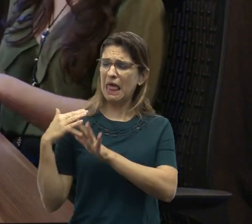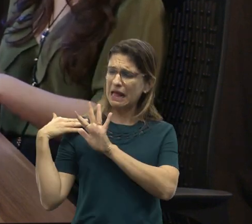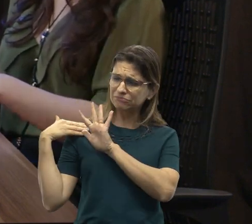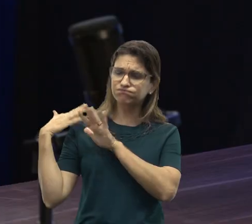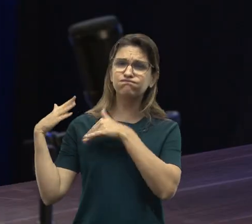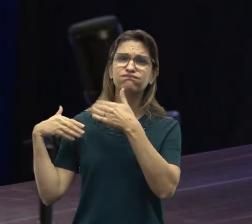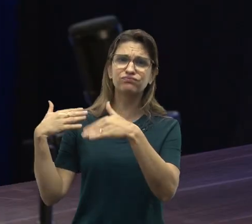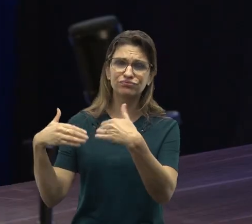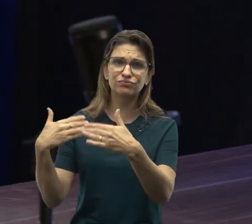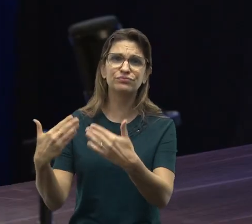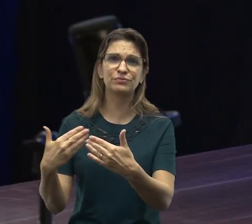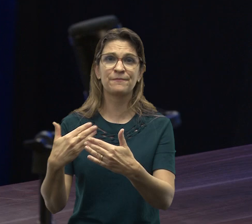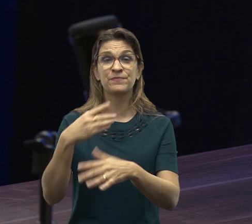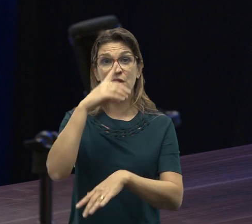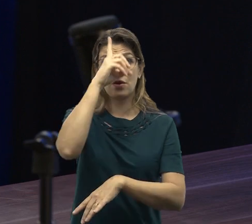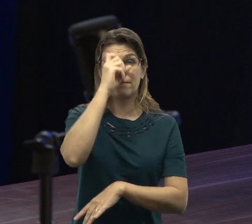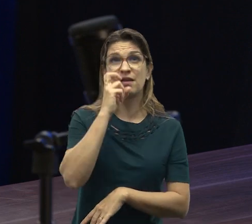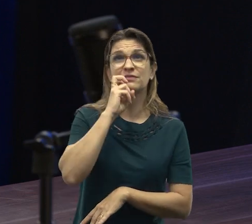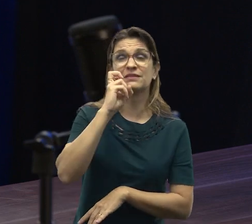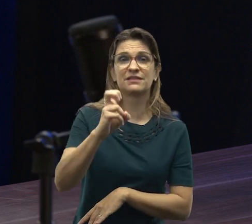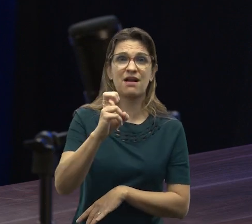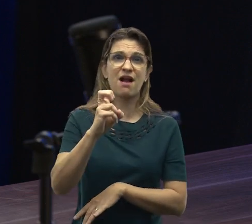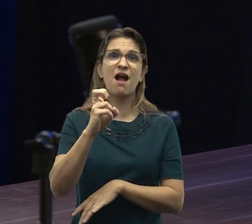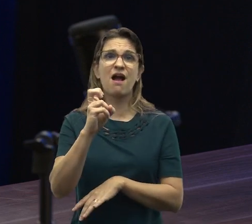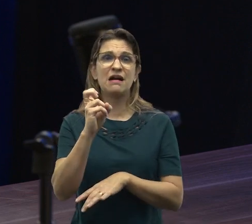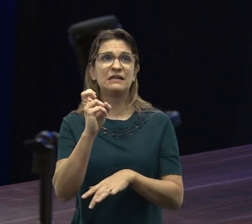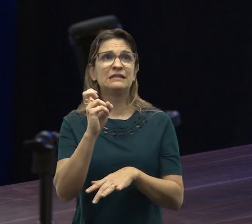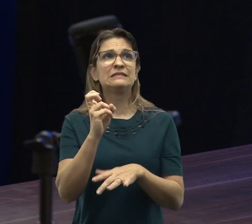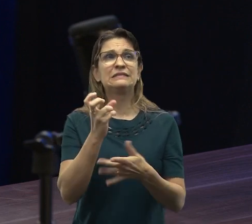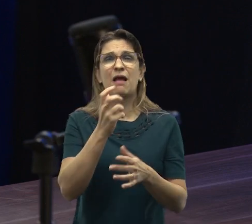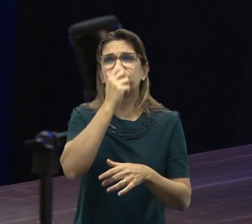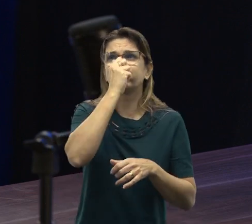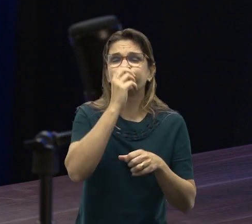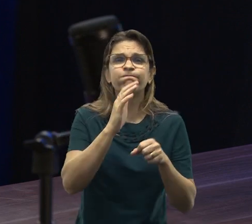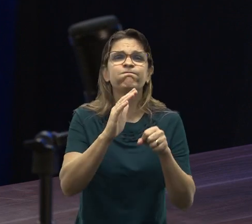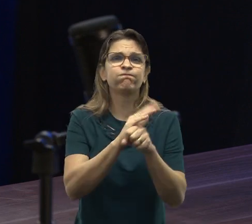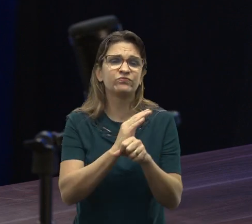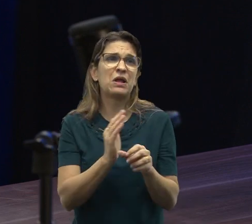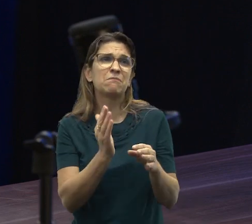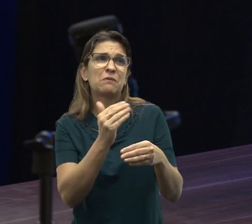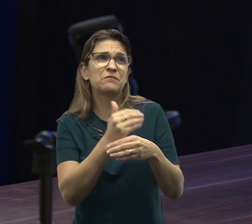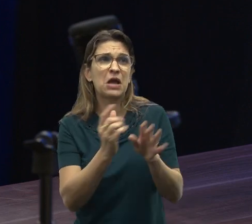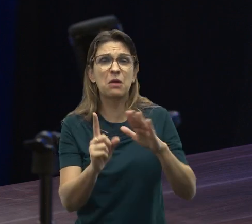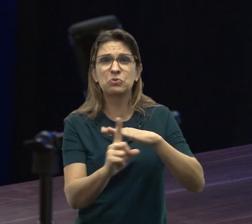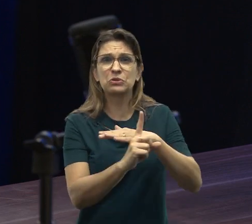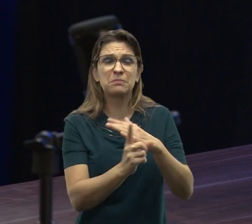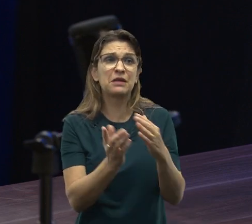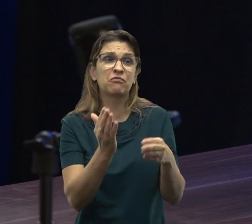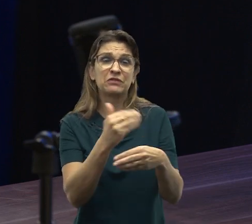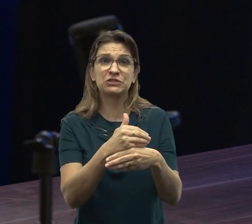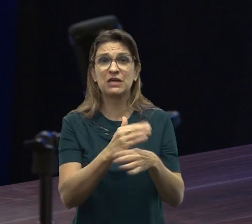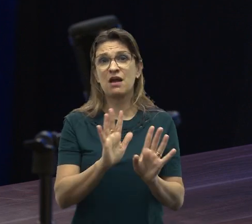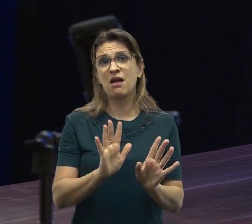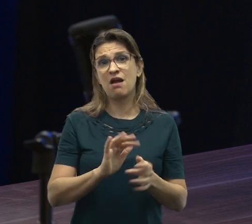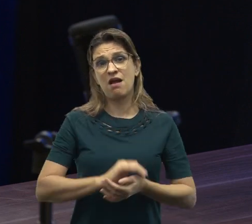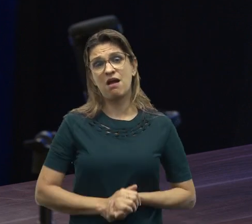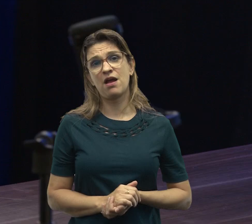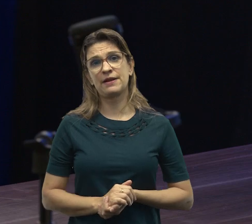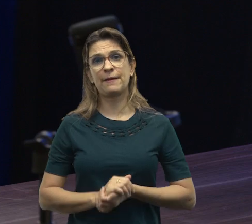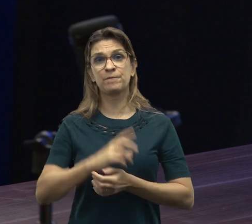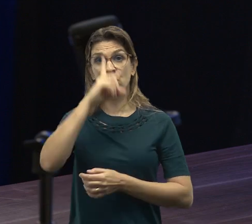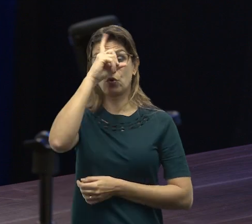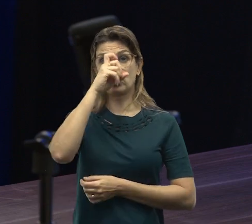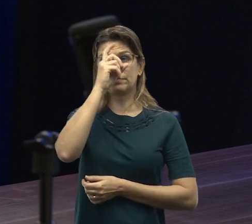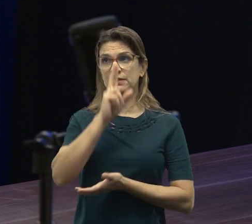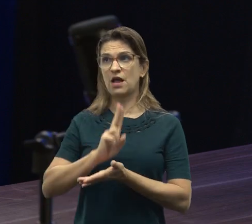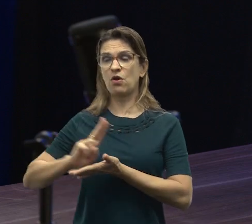Santa Casa, à beira de fechar atendimentos, né? O hospital regional também, o hospital universitário saiu da rede de